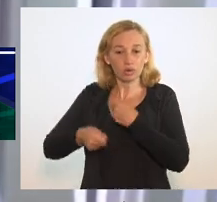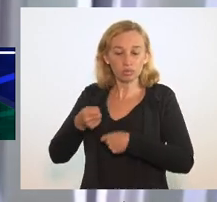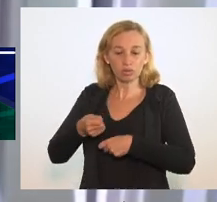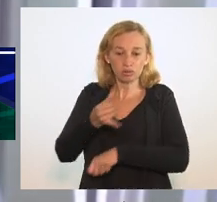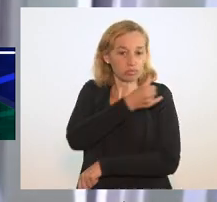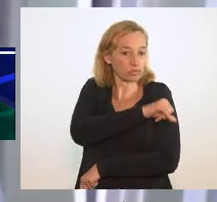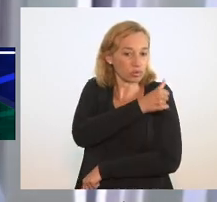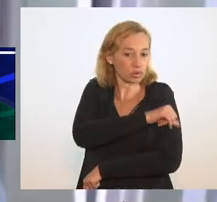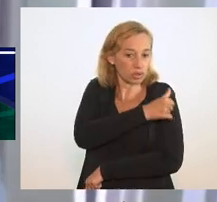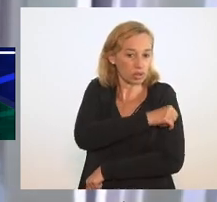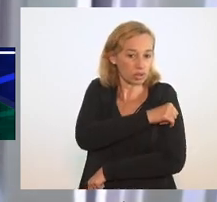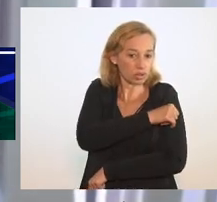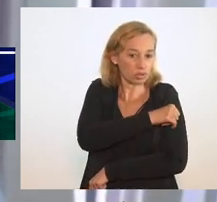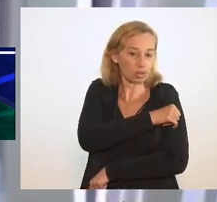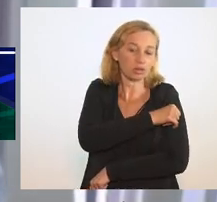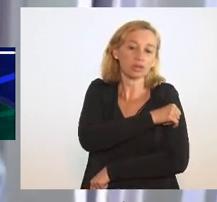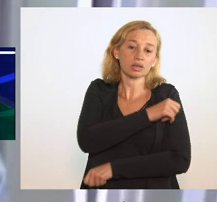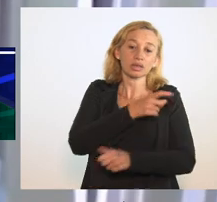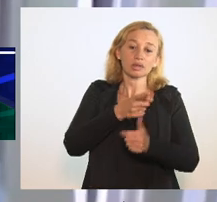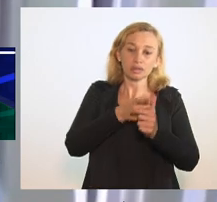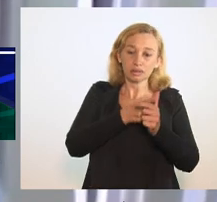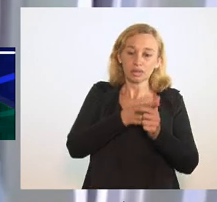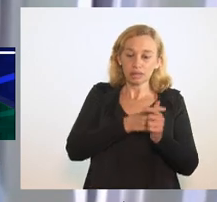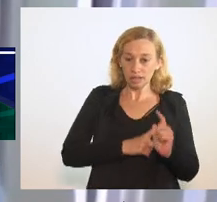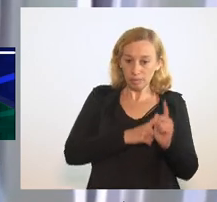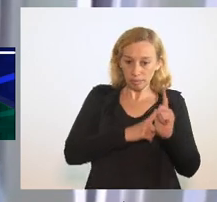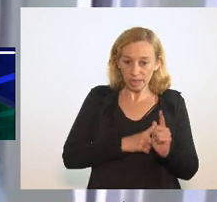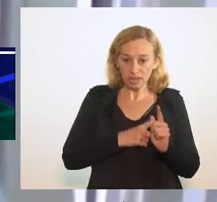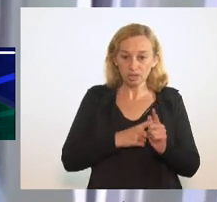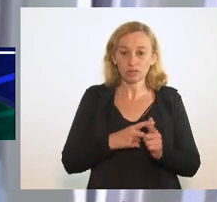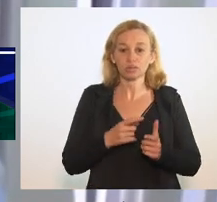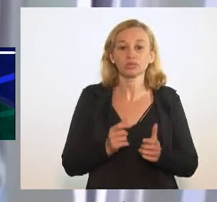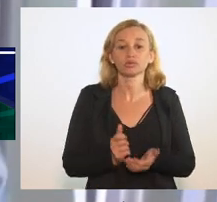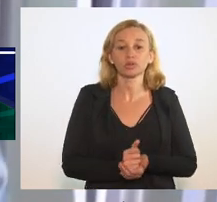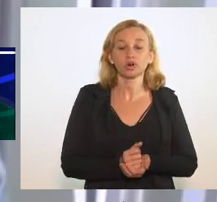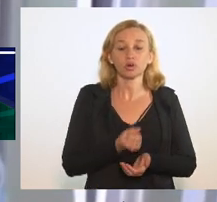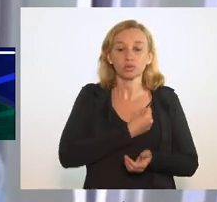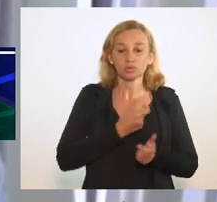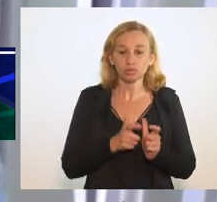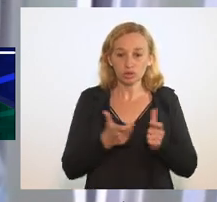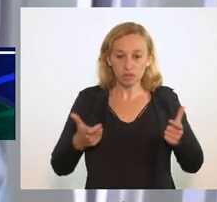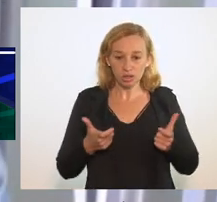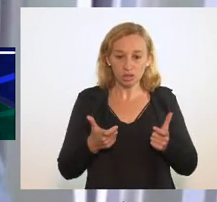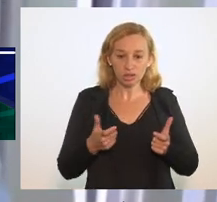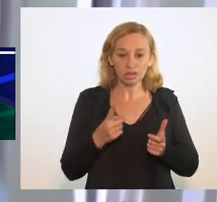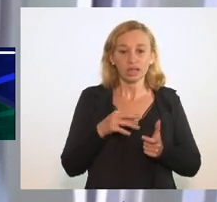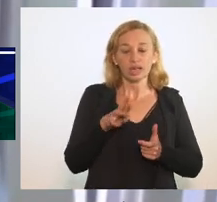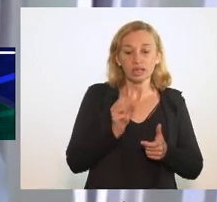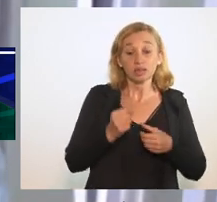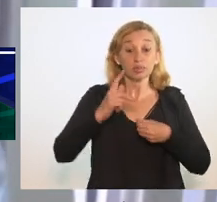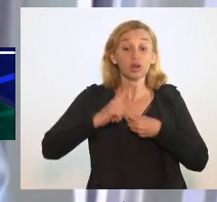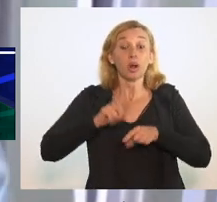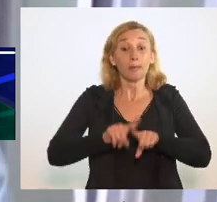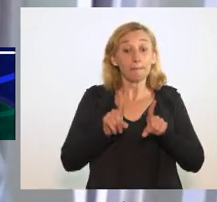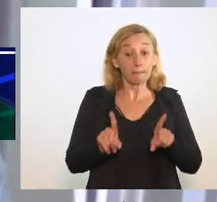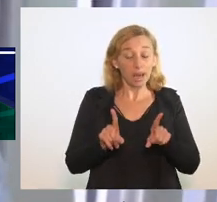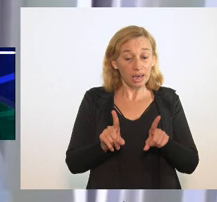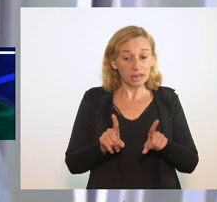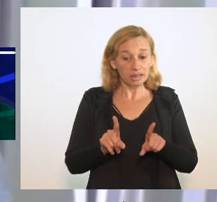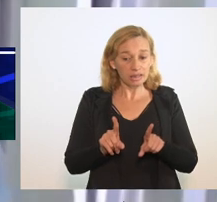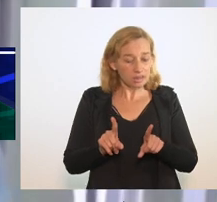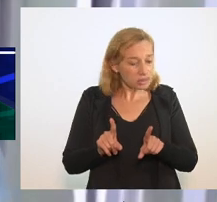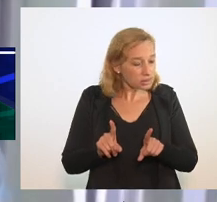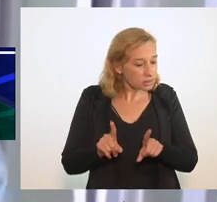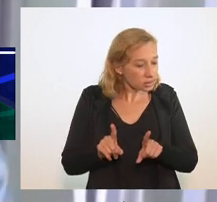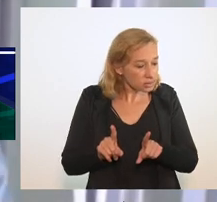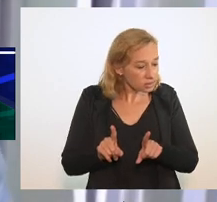Janeiro ainda depende, em boa medida, deputado Carlos Mink, das receitas oriundas do petróleo. Mais uma razão para